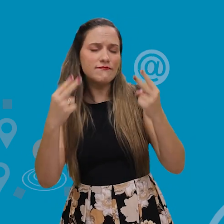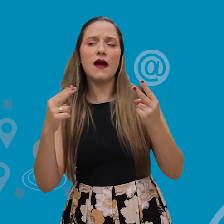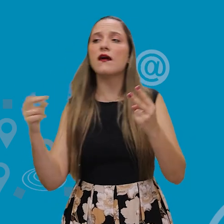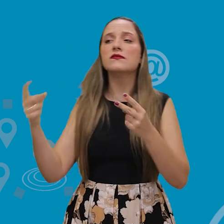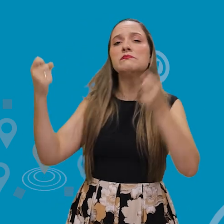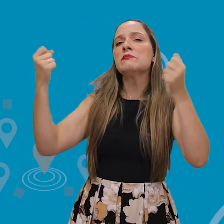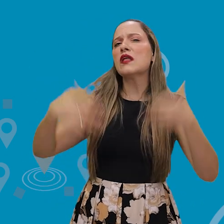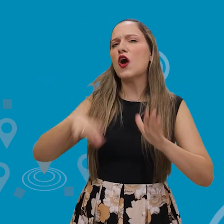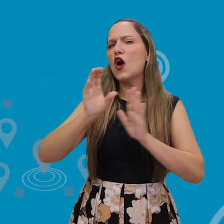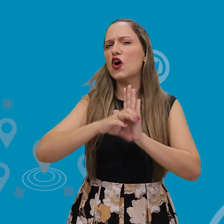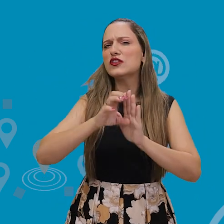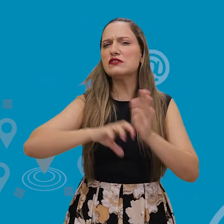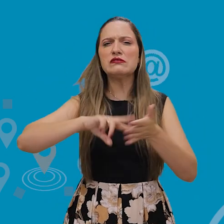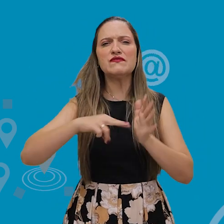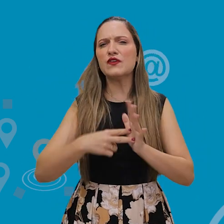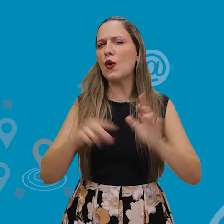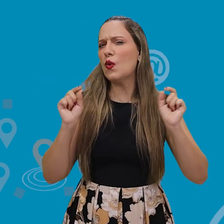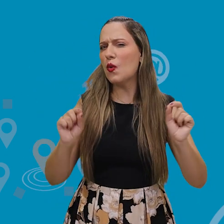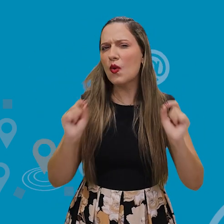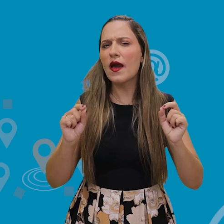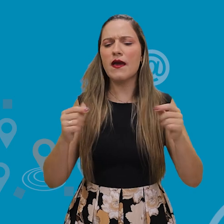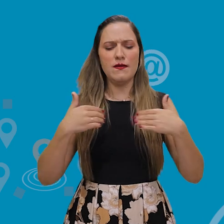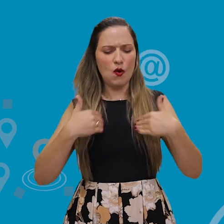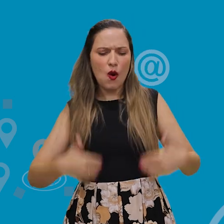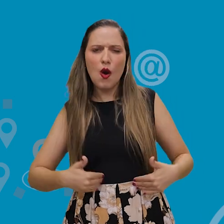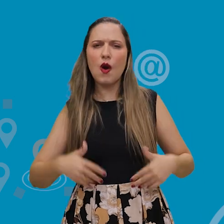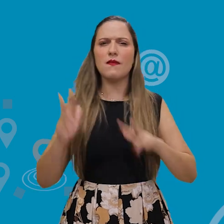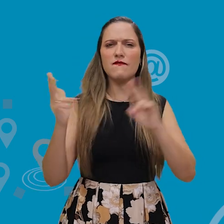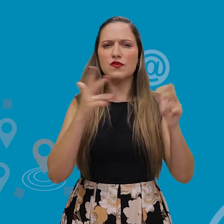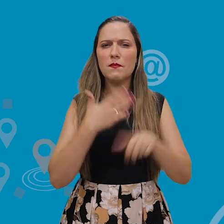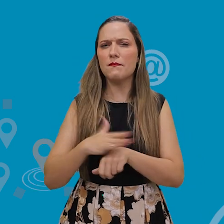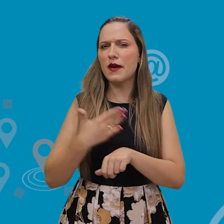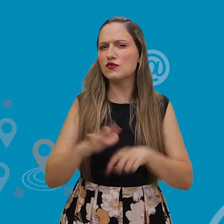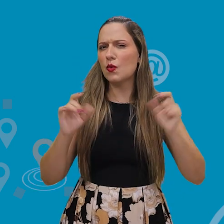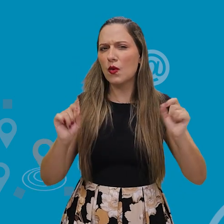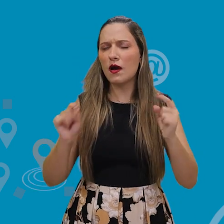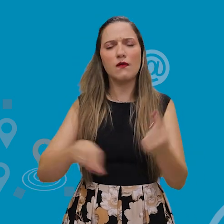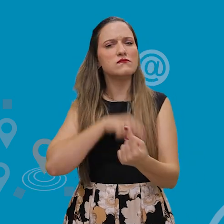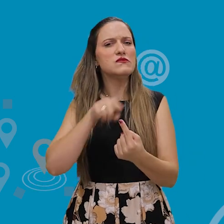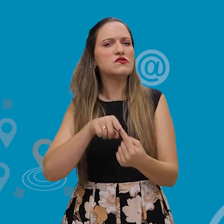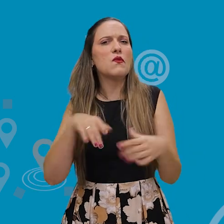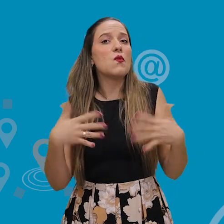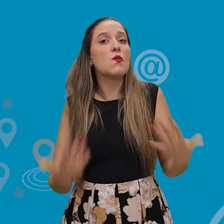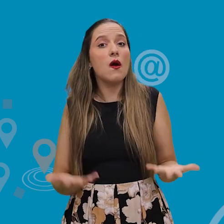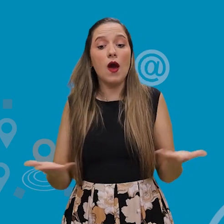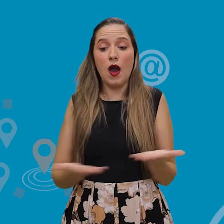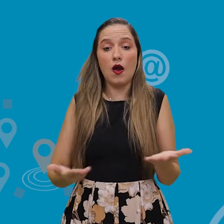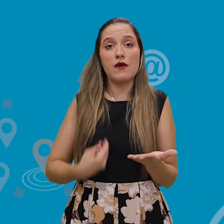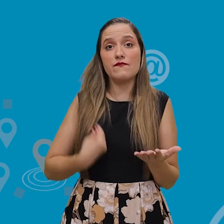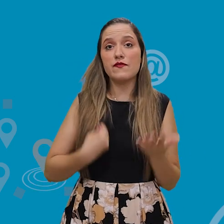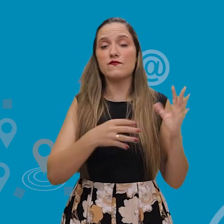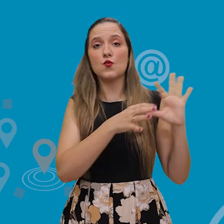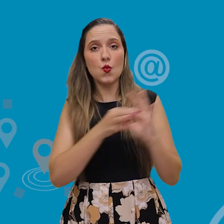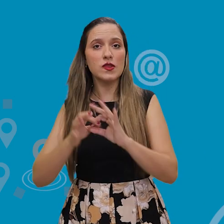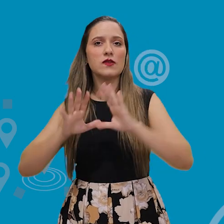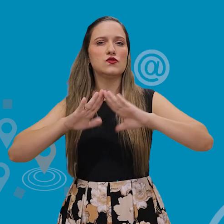nos assistindo, né? O que são as práticas corporais de aventura e qual o papel dessas práticas